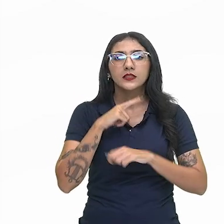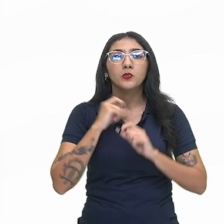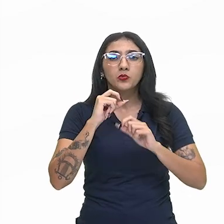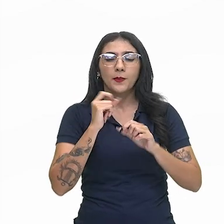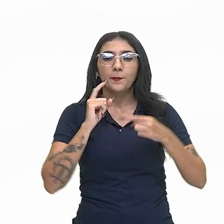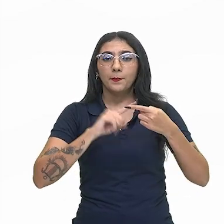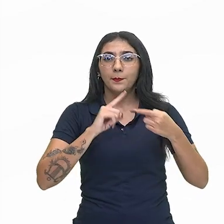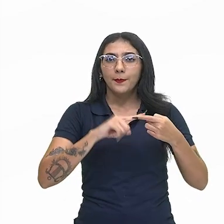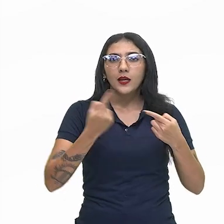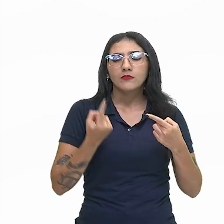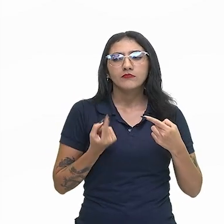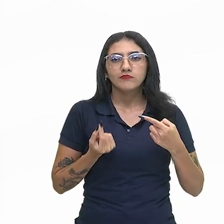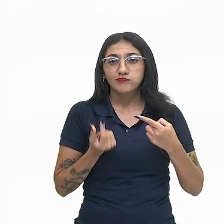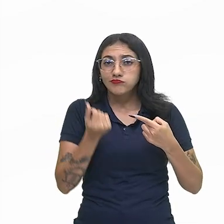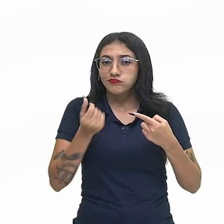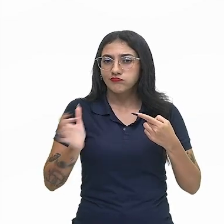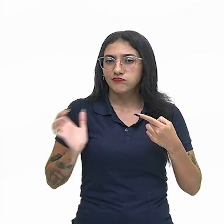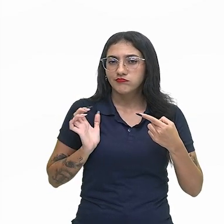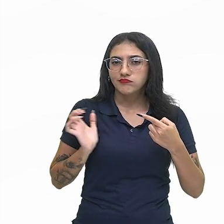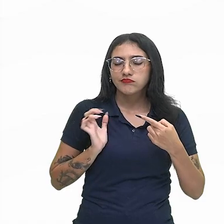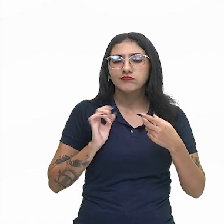itens: riqueza,